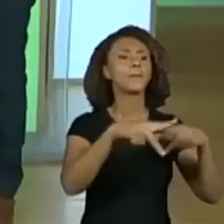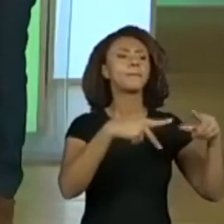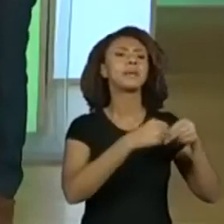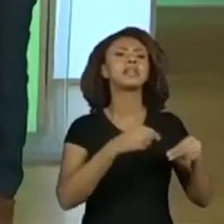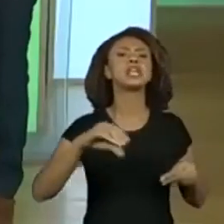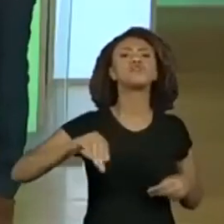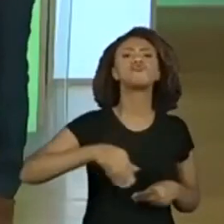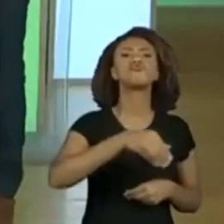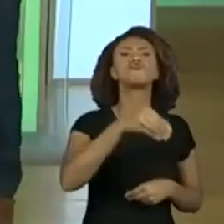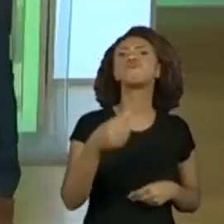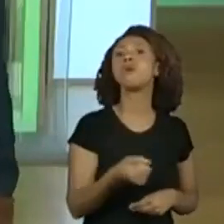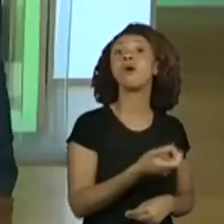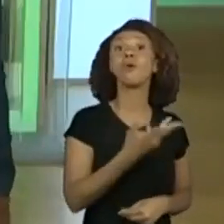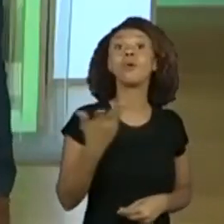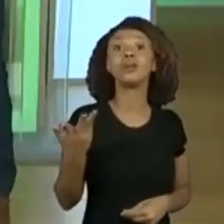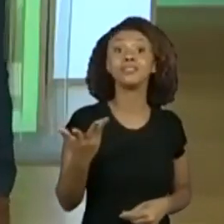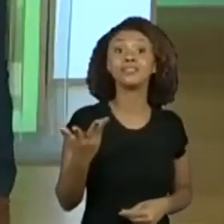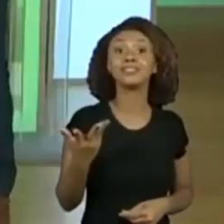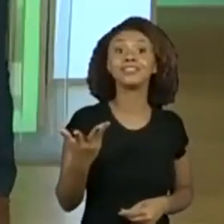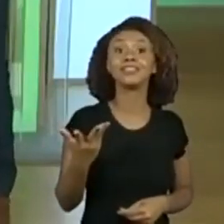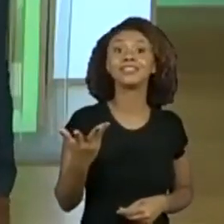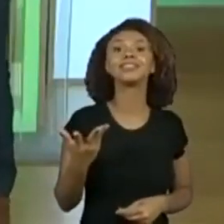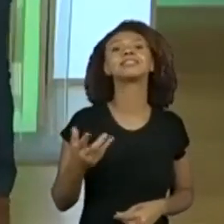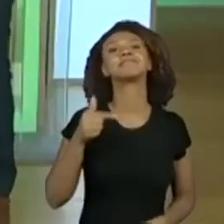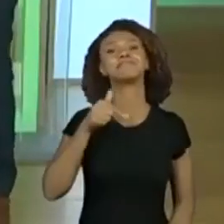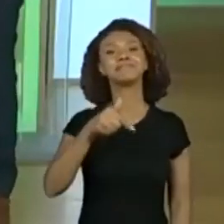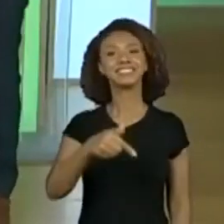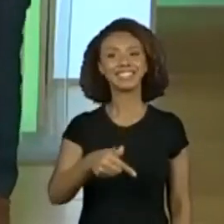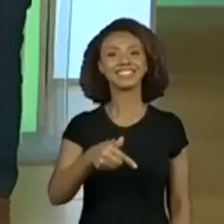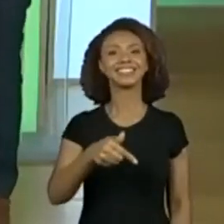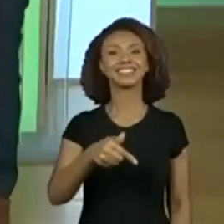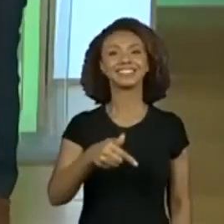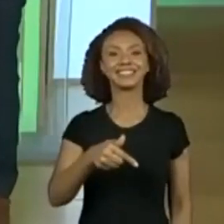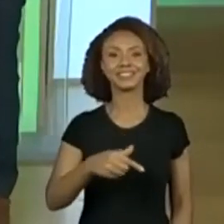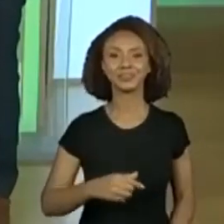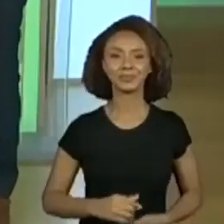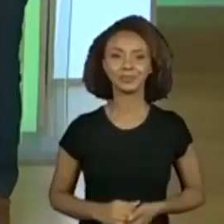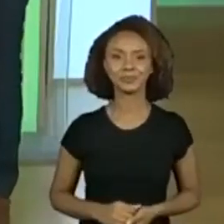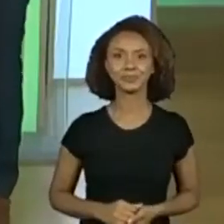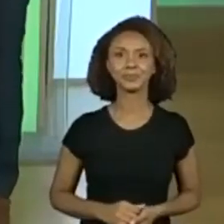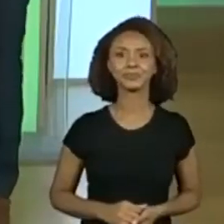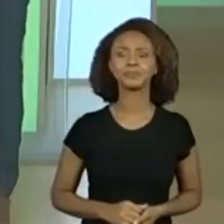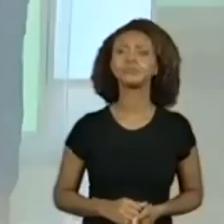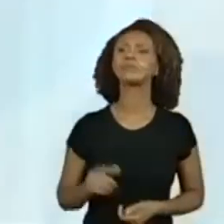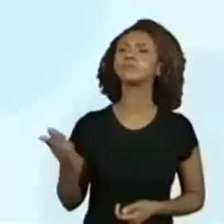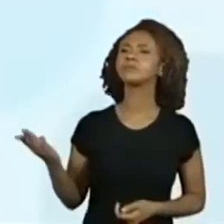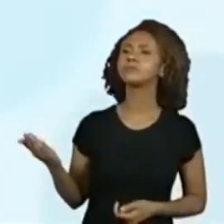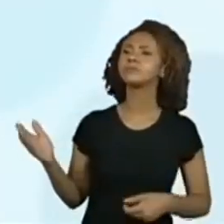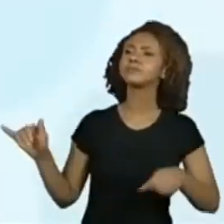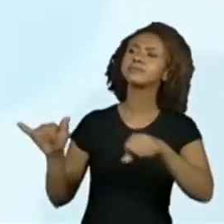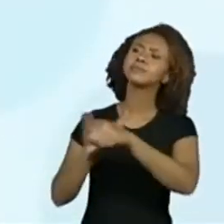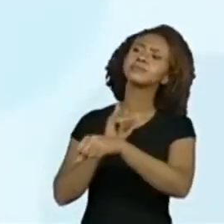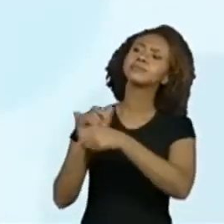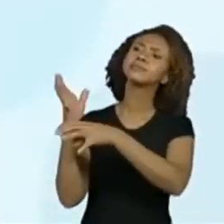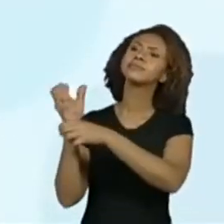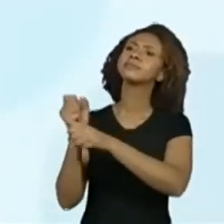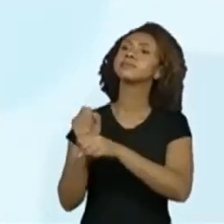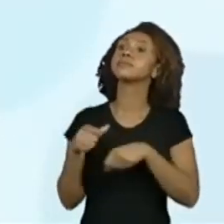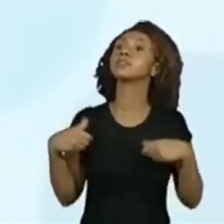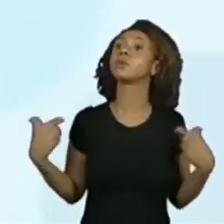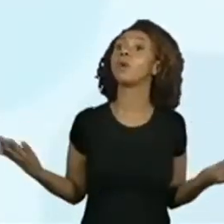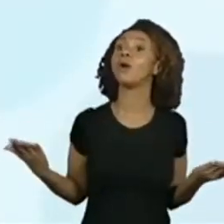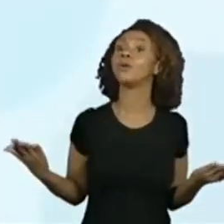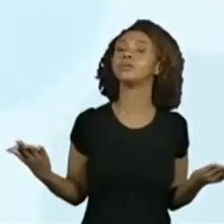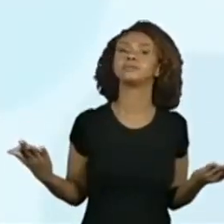ele ganhou ele ganhou sete carrinhos qual operação usar Ah e